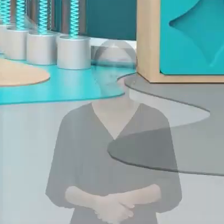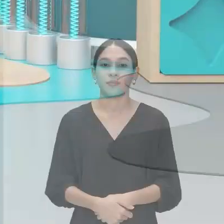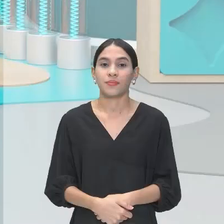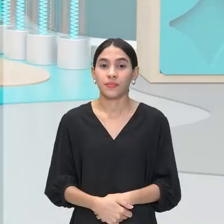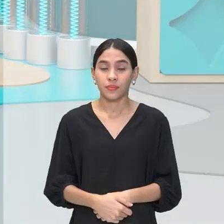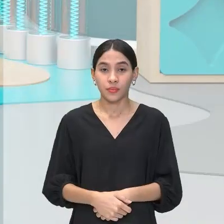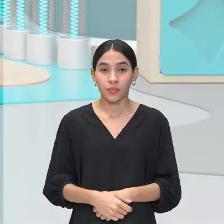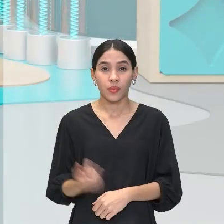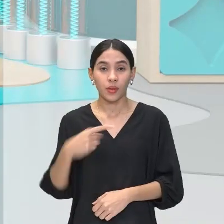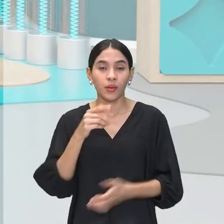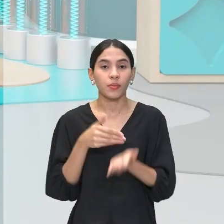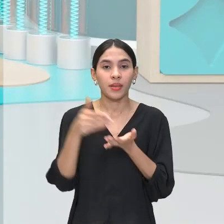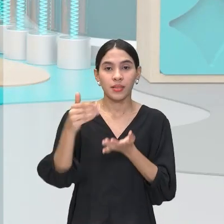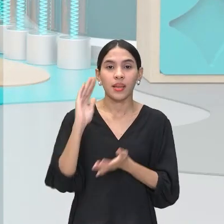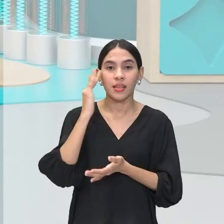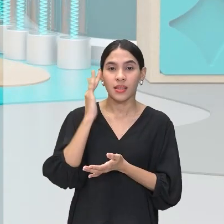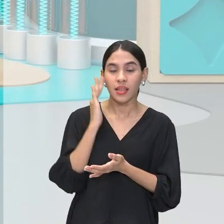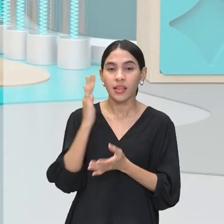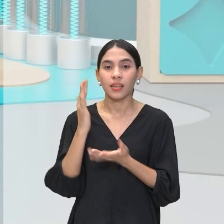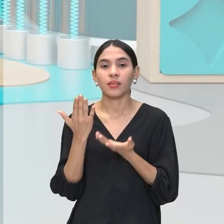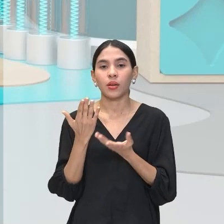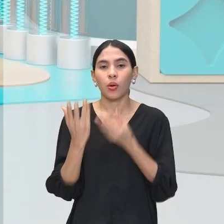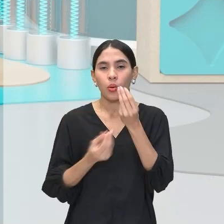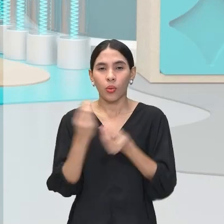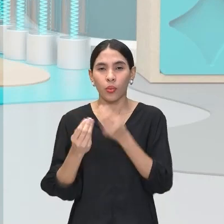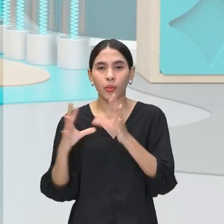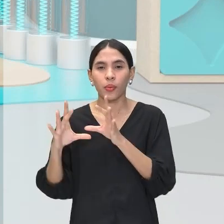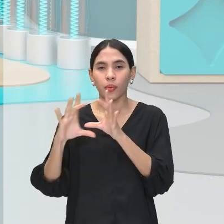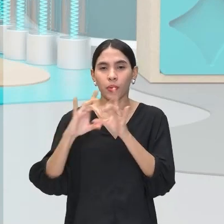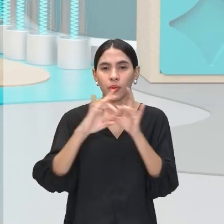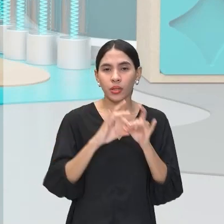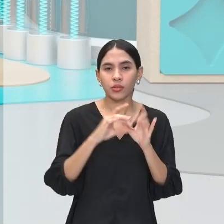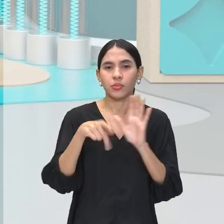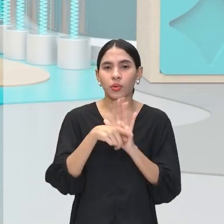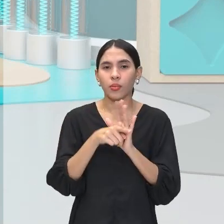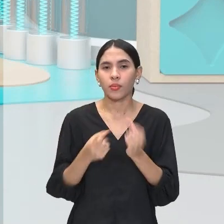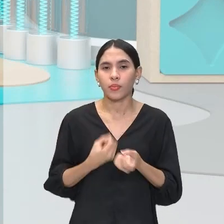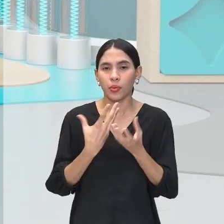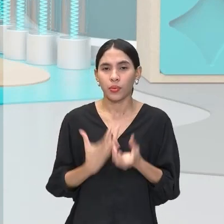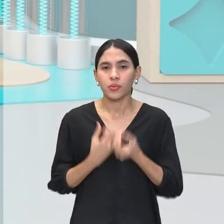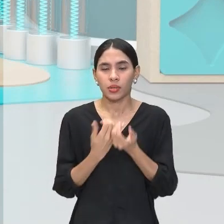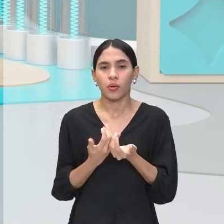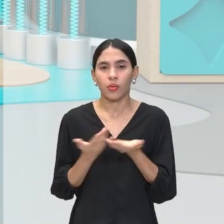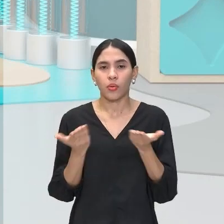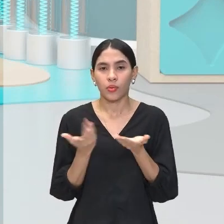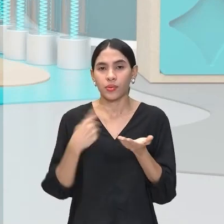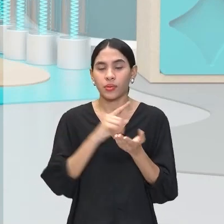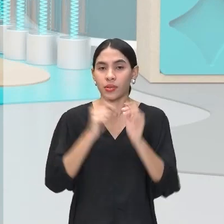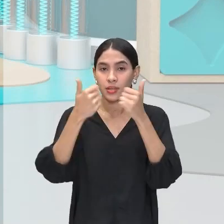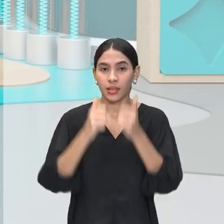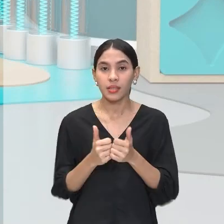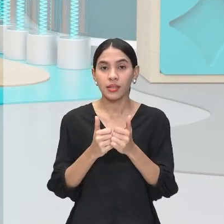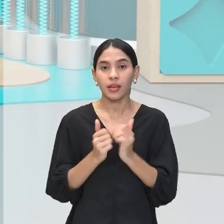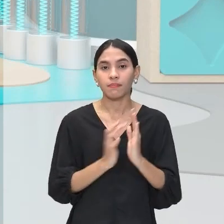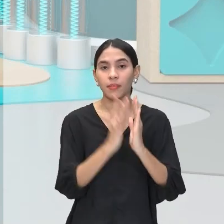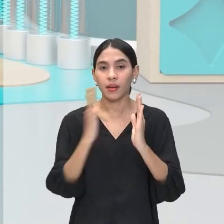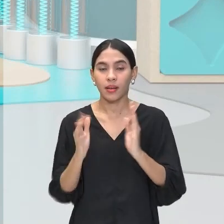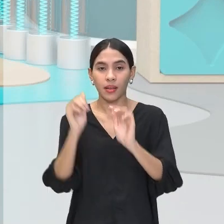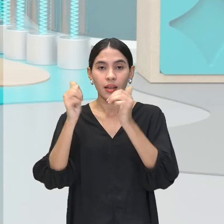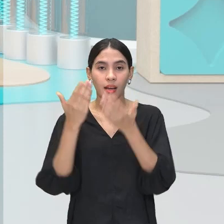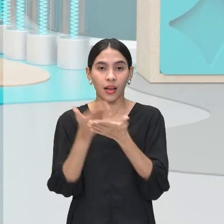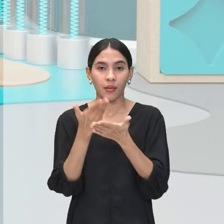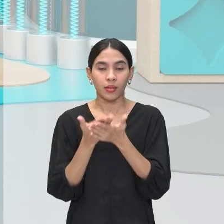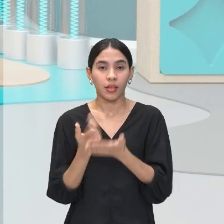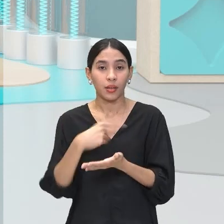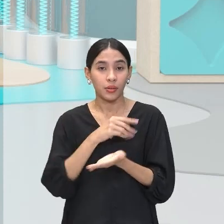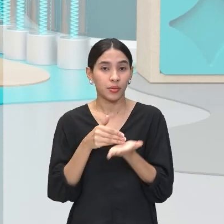Para entendermos sobre o contexto de produção das leis que nós iremos desenvolver durante esta aula, nós começamos